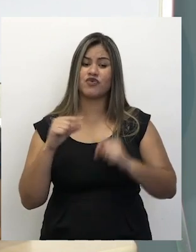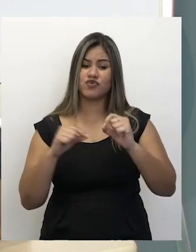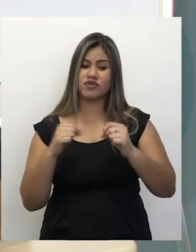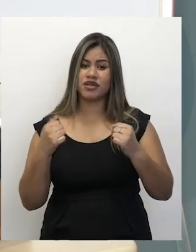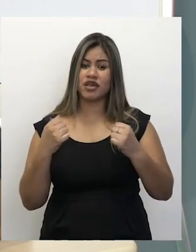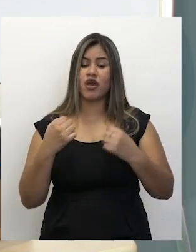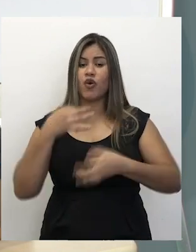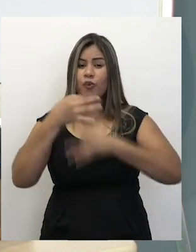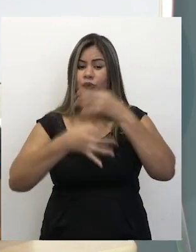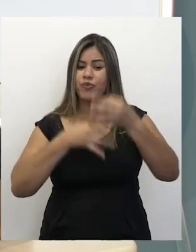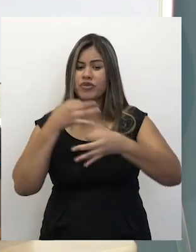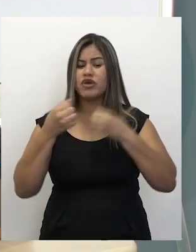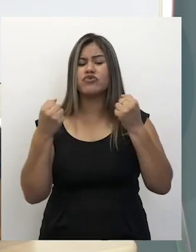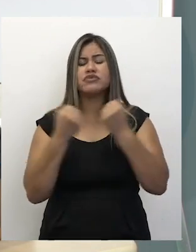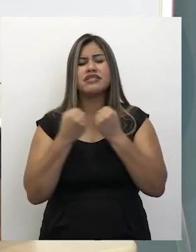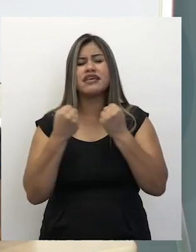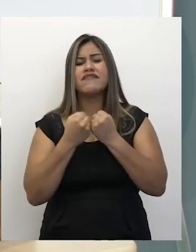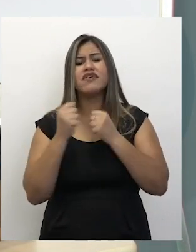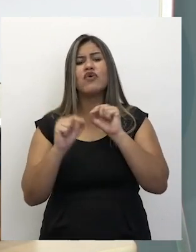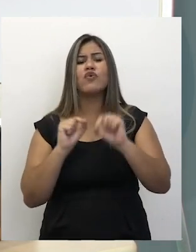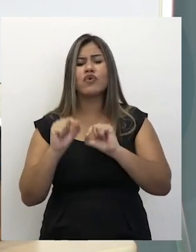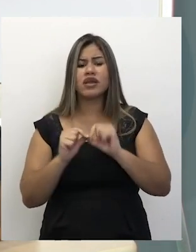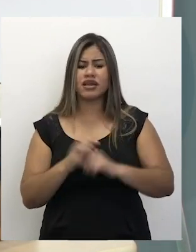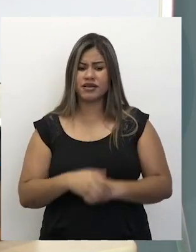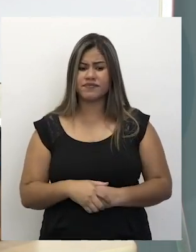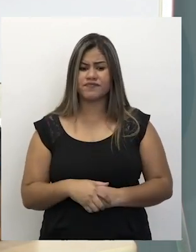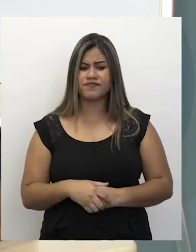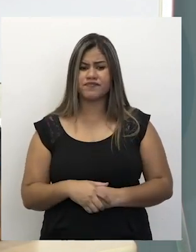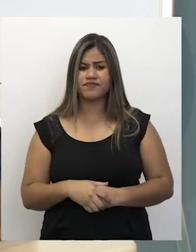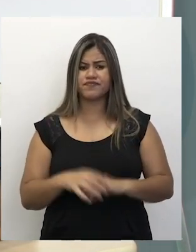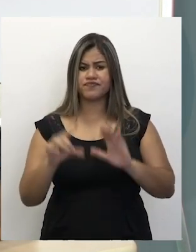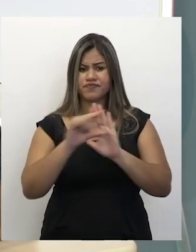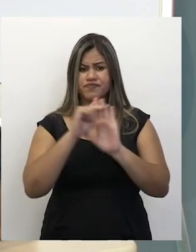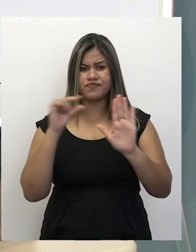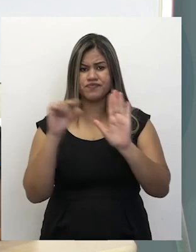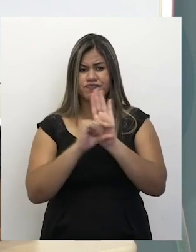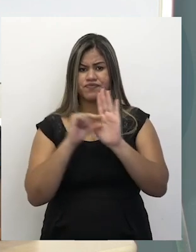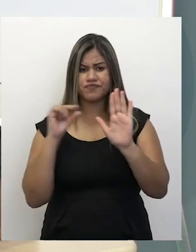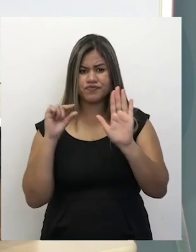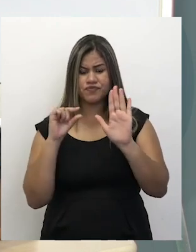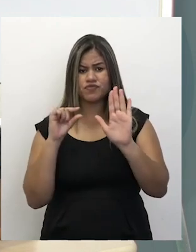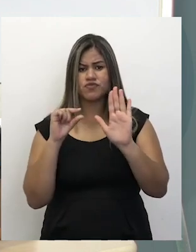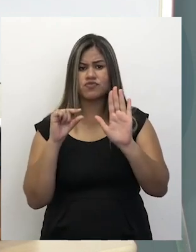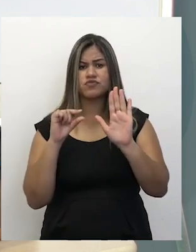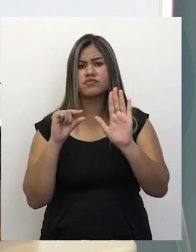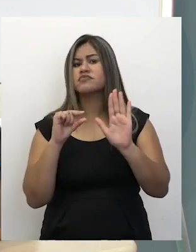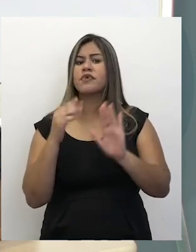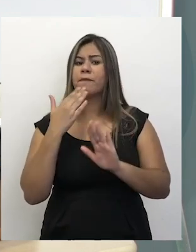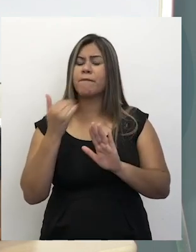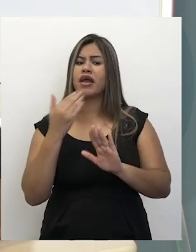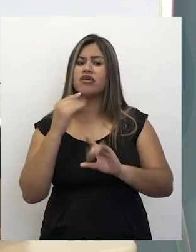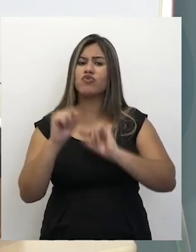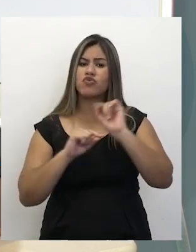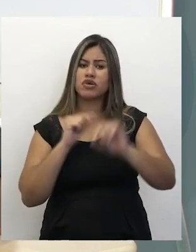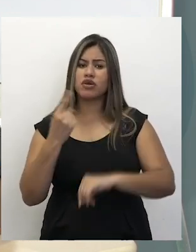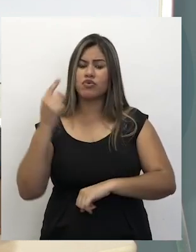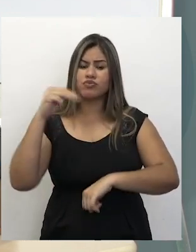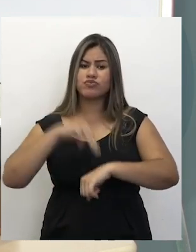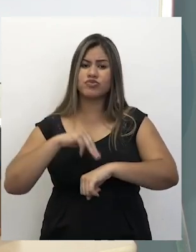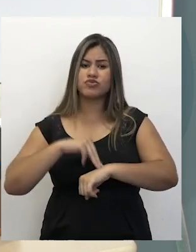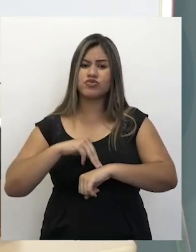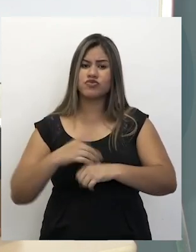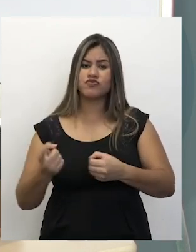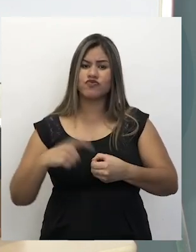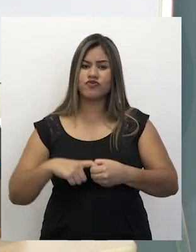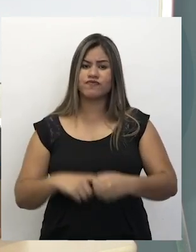qual é a opinião que tá defendendo aí o que que ela pedindo neste nesse dois primeiros as duas metrópoles Responda para nós em um